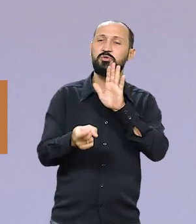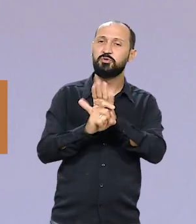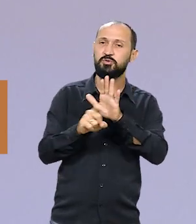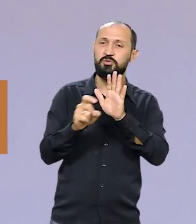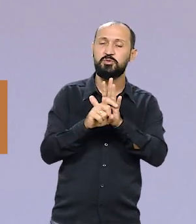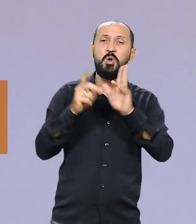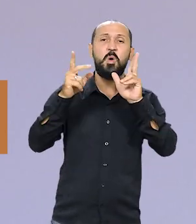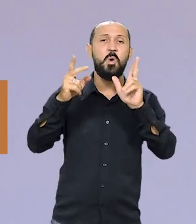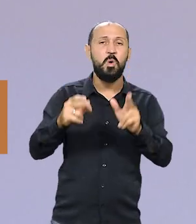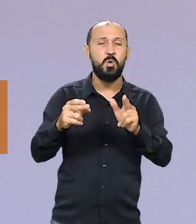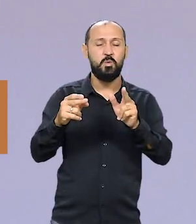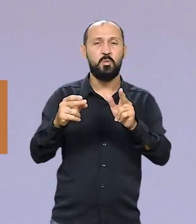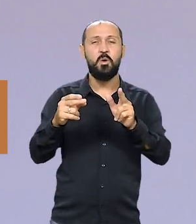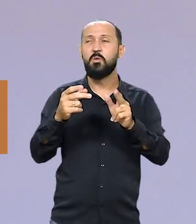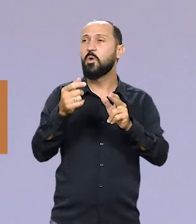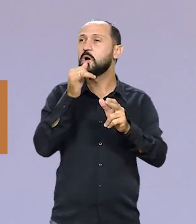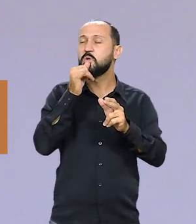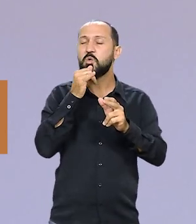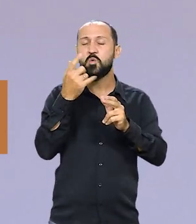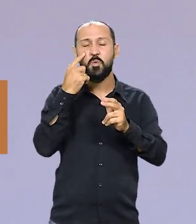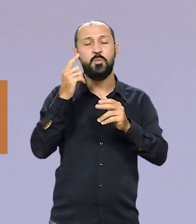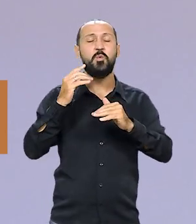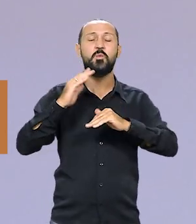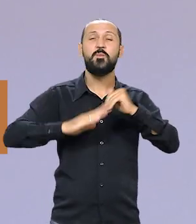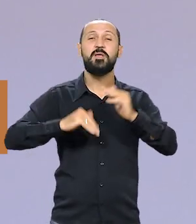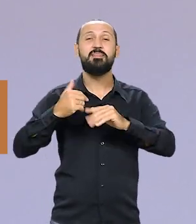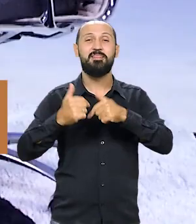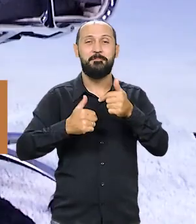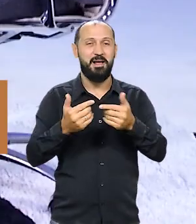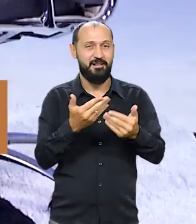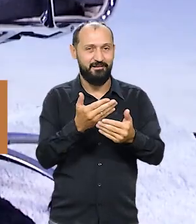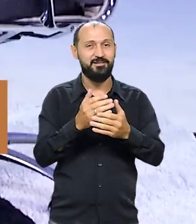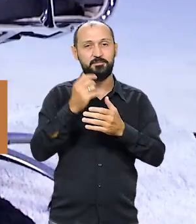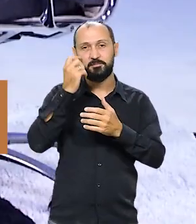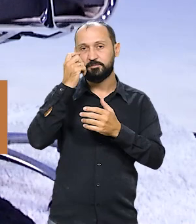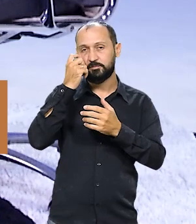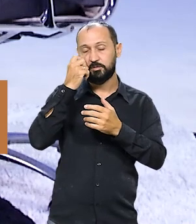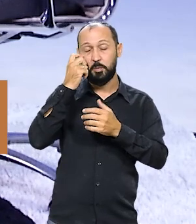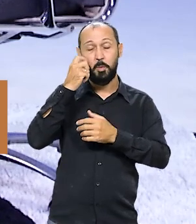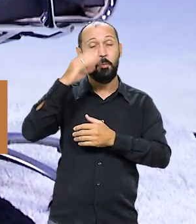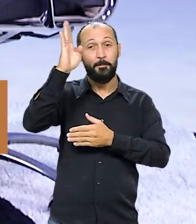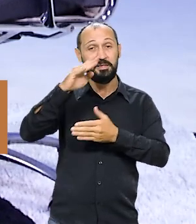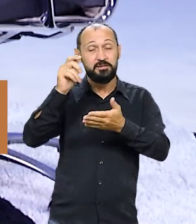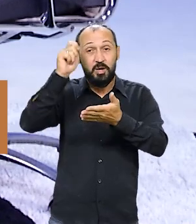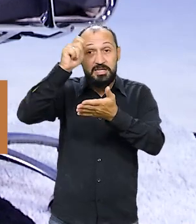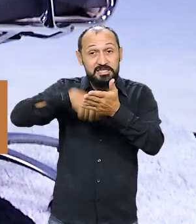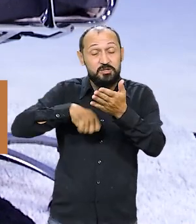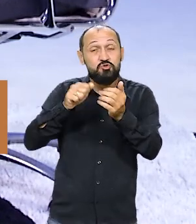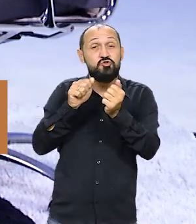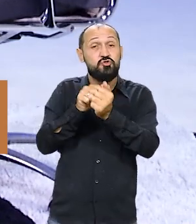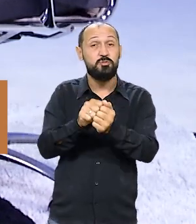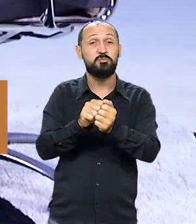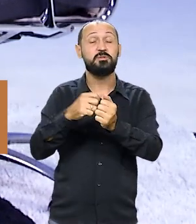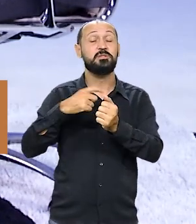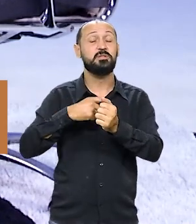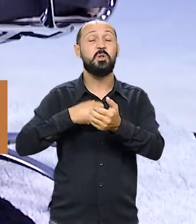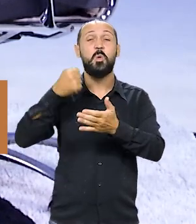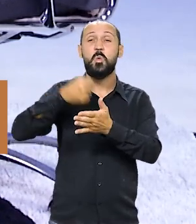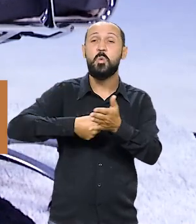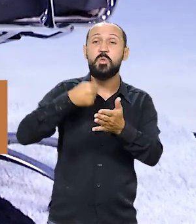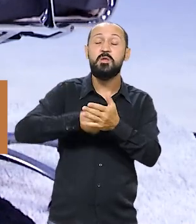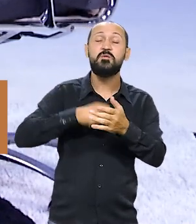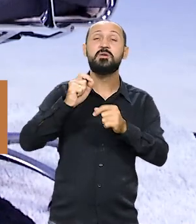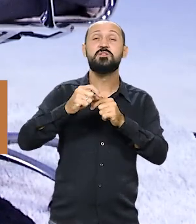tráfico de drogas como funcionário, vamos assim dizer, né? Então o Brasil ele é signatário, ou seja, ele assinou isso e ele tem o